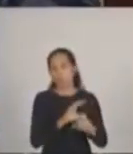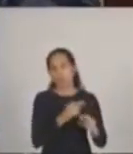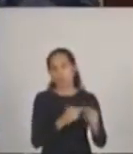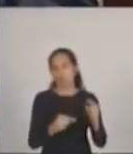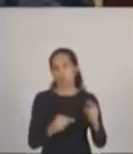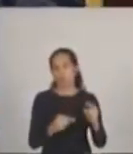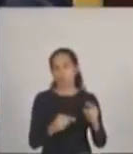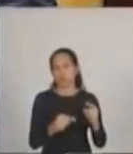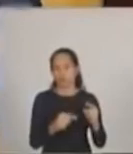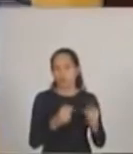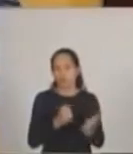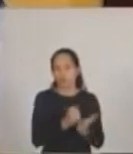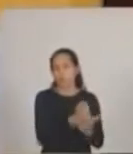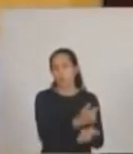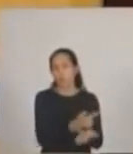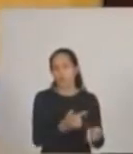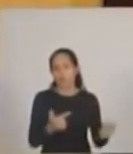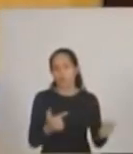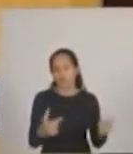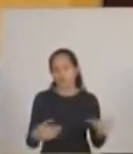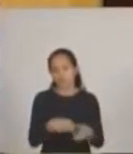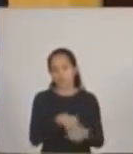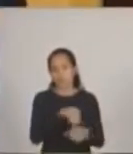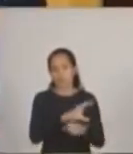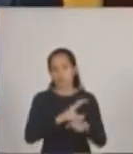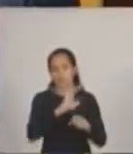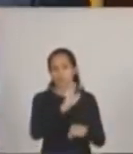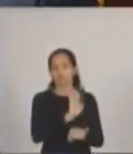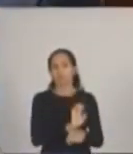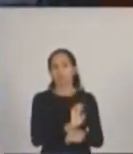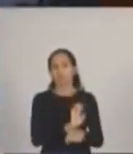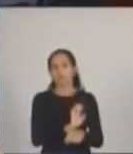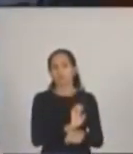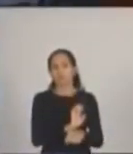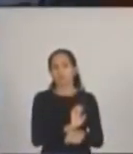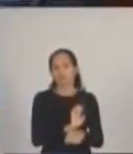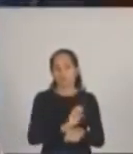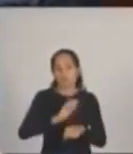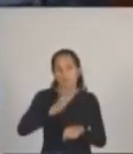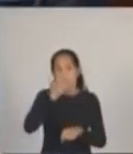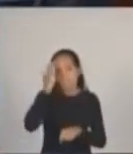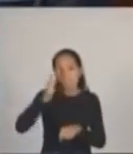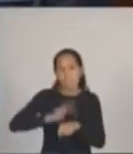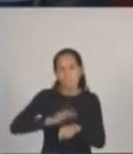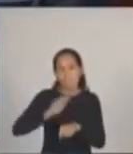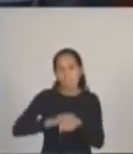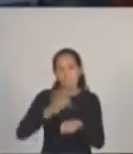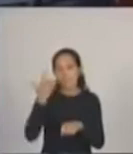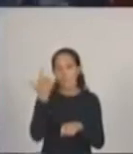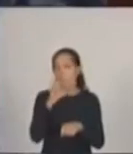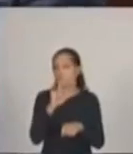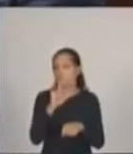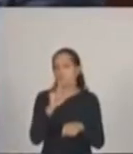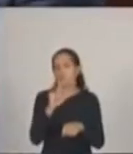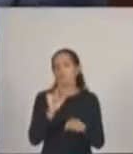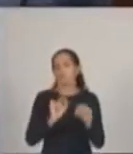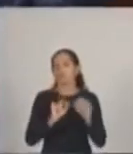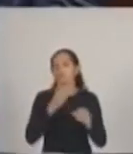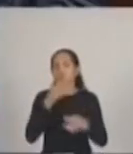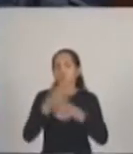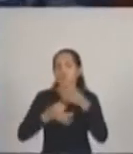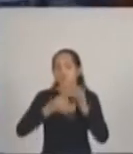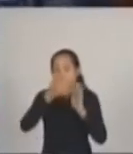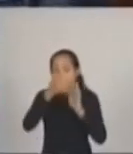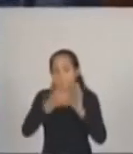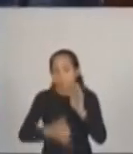encontra amparo na Constituição Estadual, e aí o próprio autor não conseguiu lançar mão de argumentos